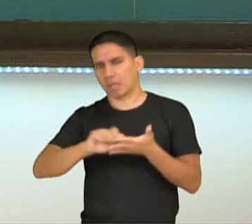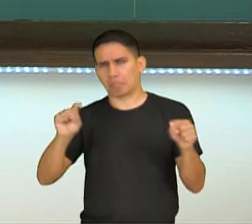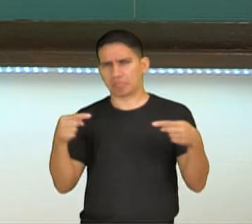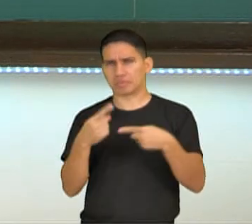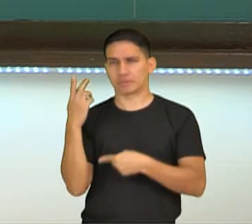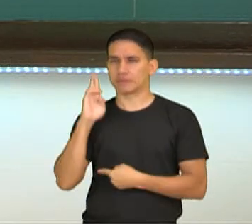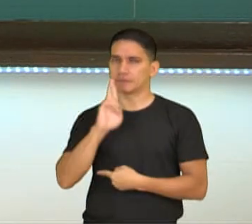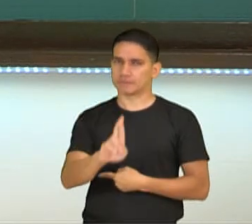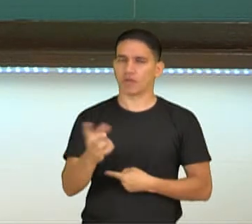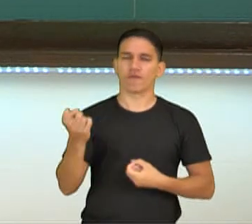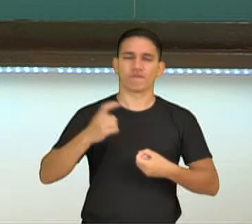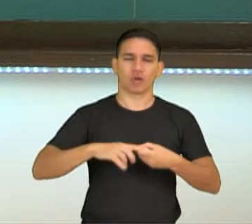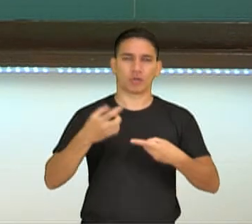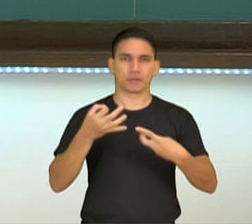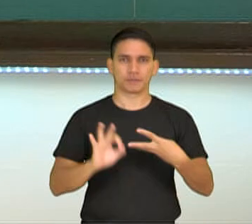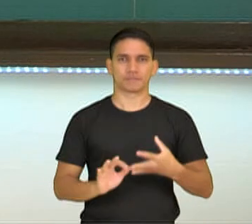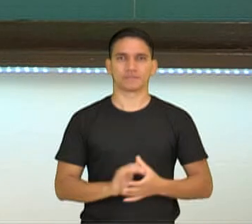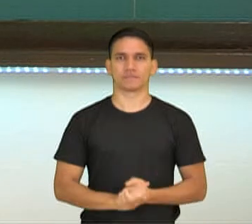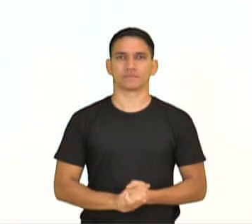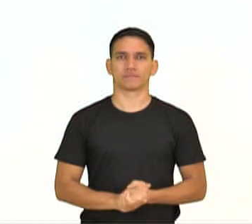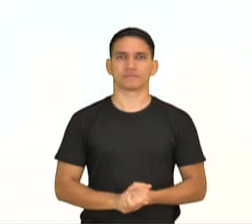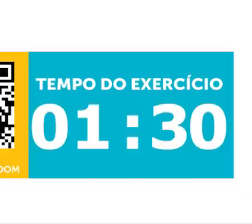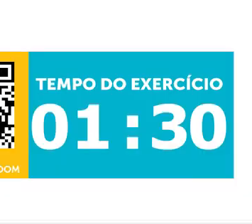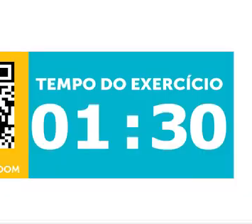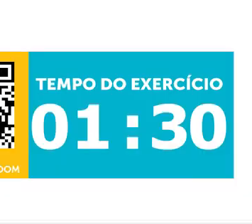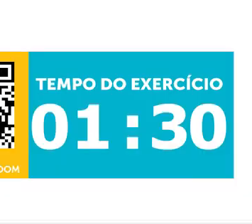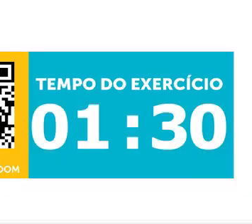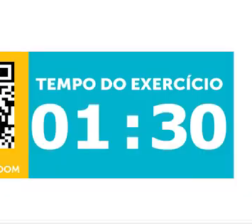essa questão. Daqui a pouco eu volto e te apresento uma resposta.